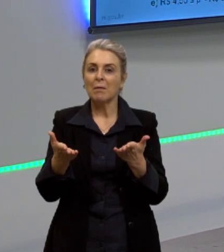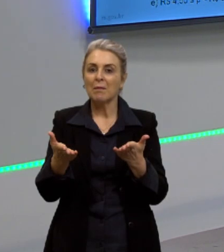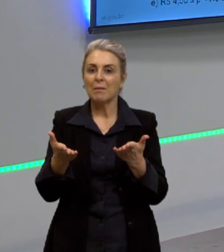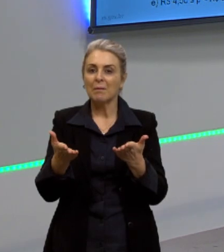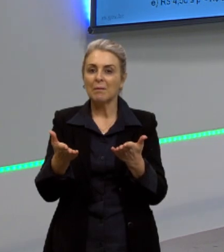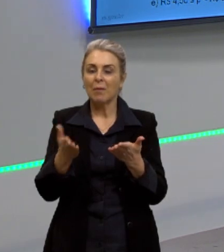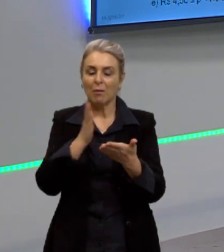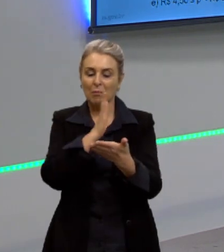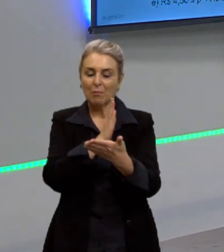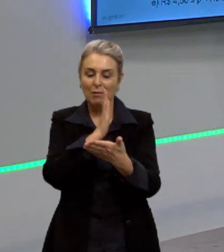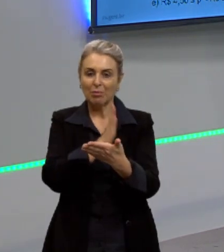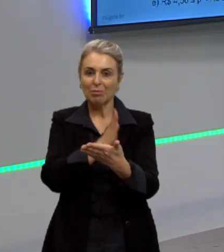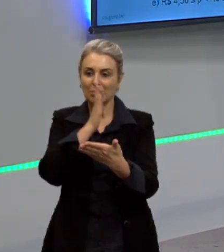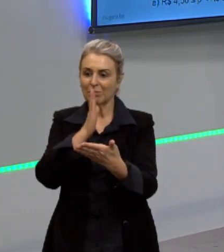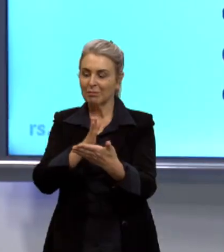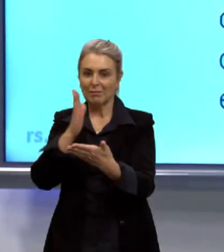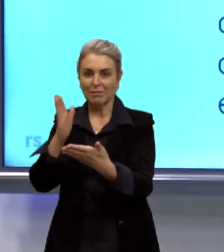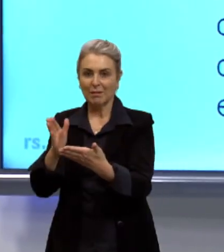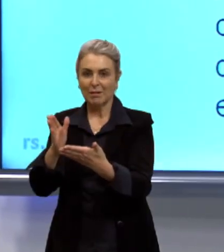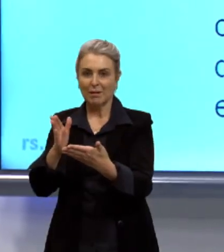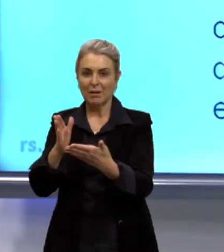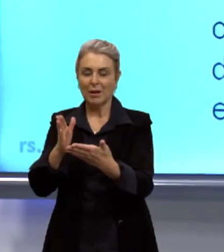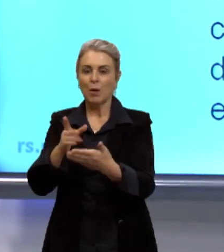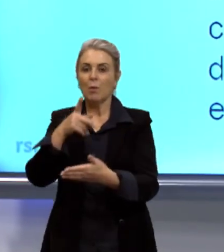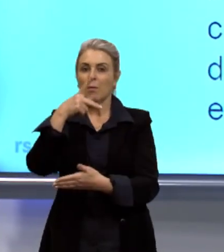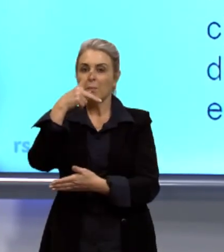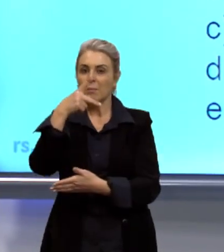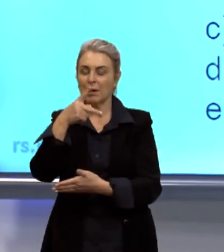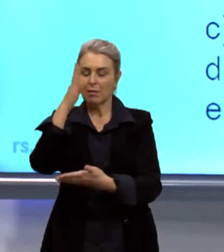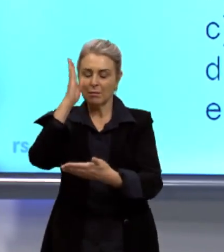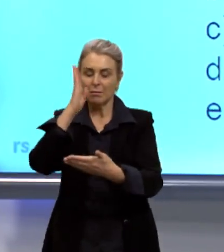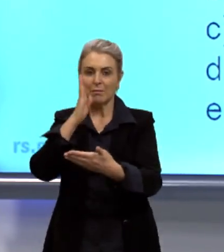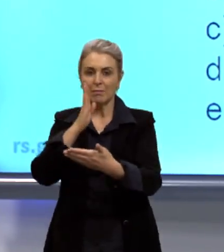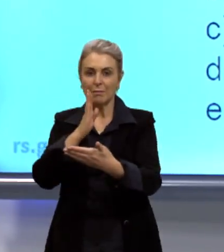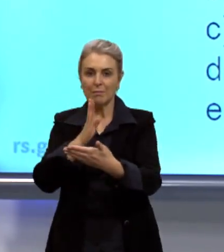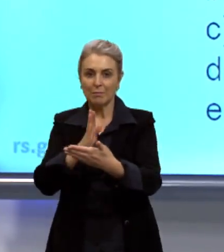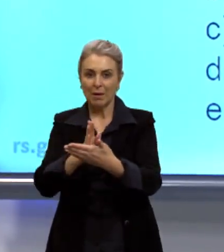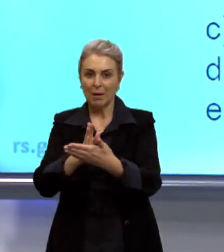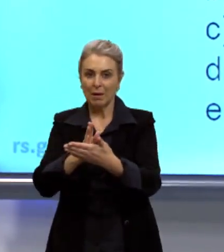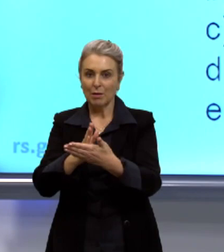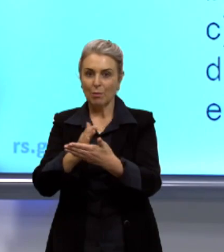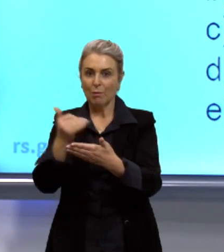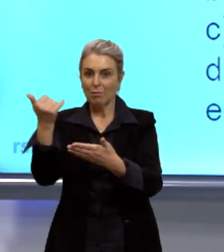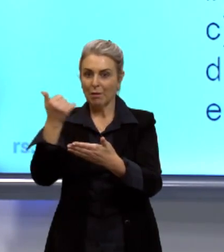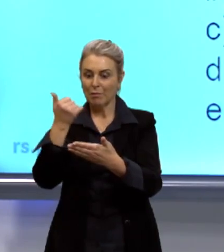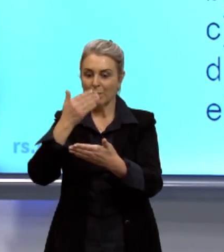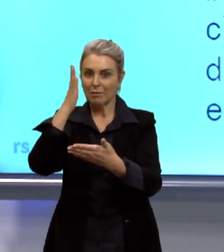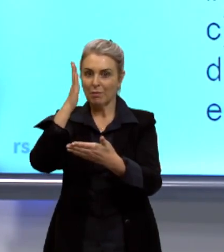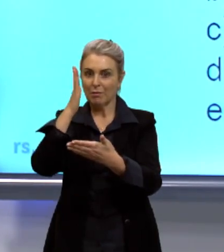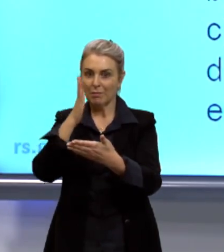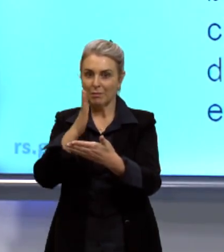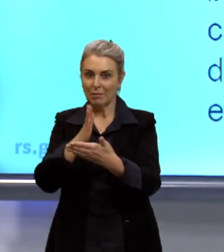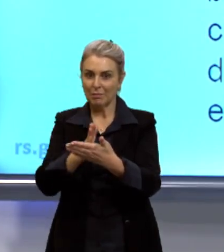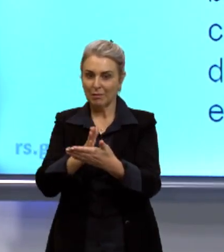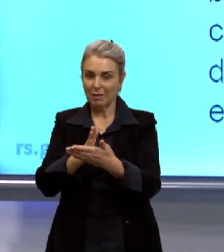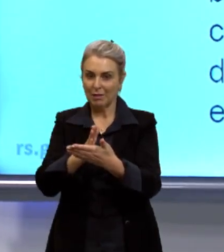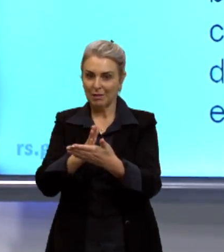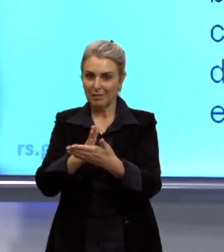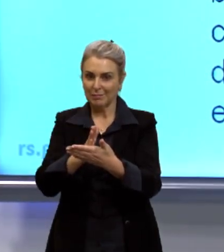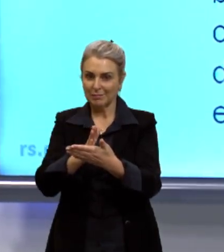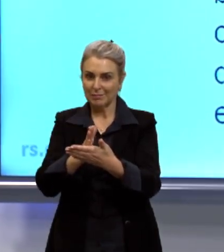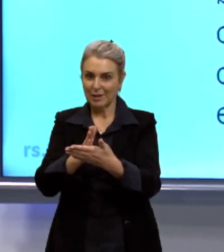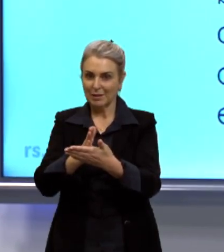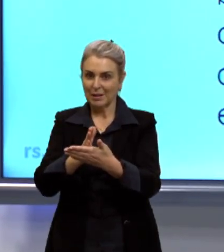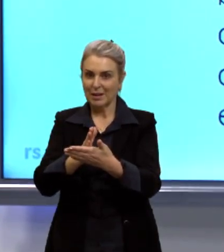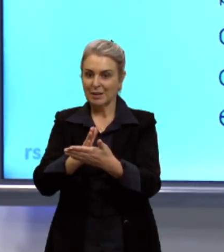aqui. Ó, o preço P, ele está no meio da informação do intervalo. E é do meio para as